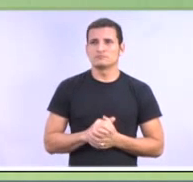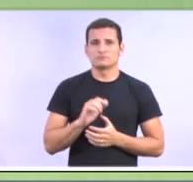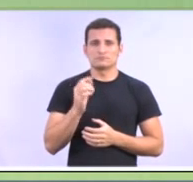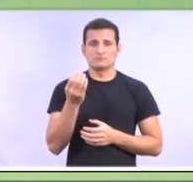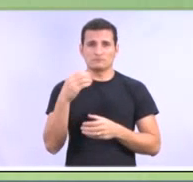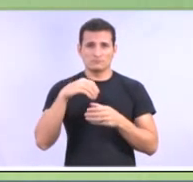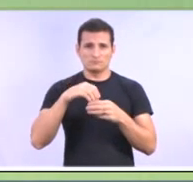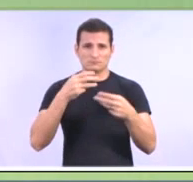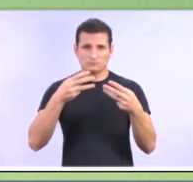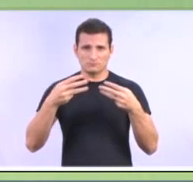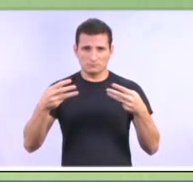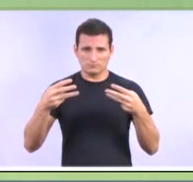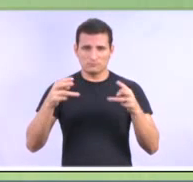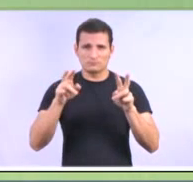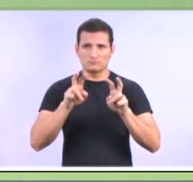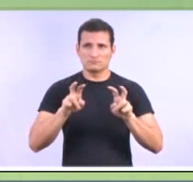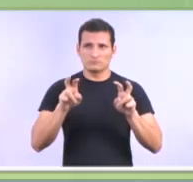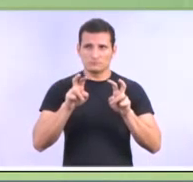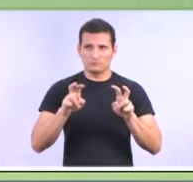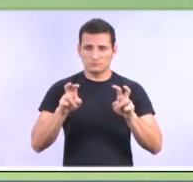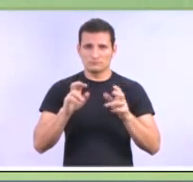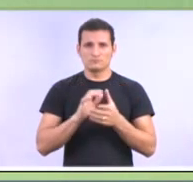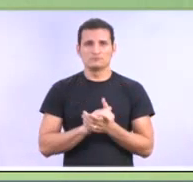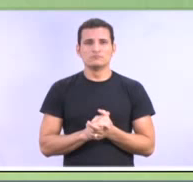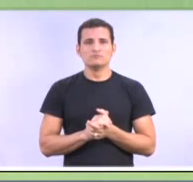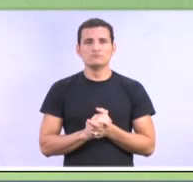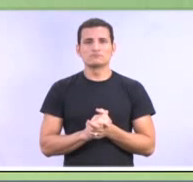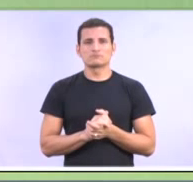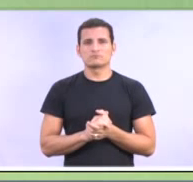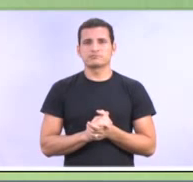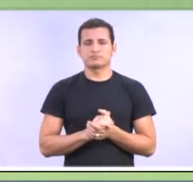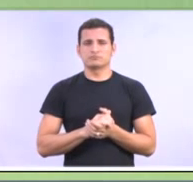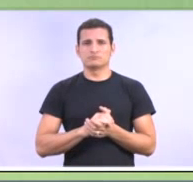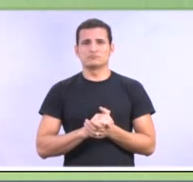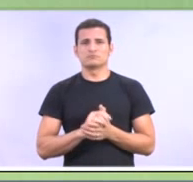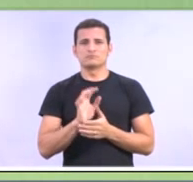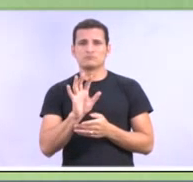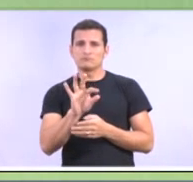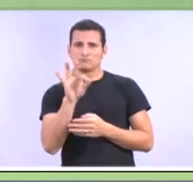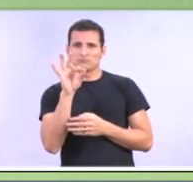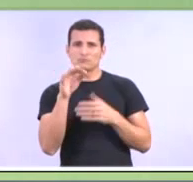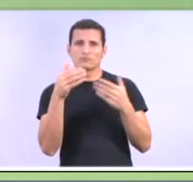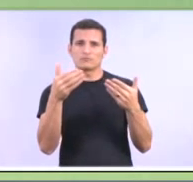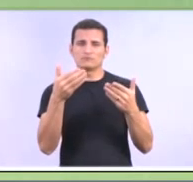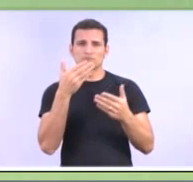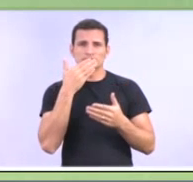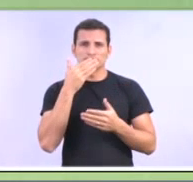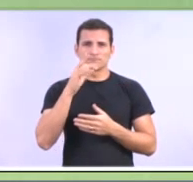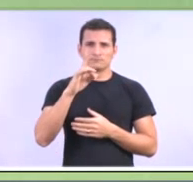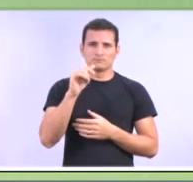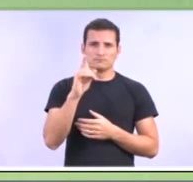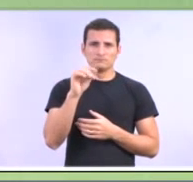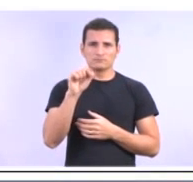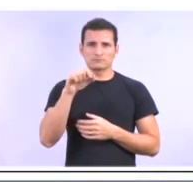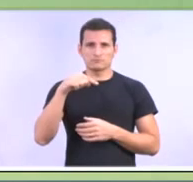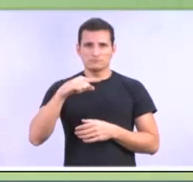de computadores e destaque quais os tipos de dados que devem ter maior prioridade na rede.